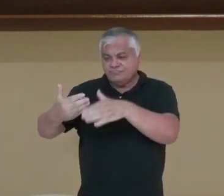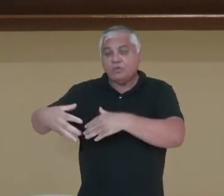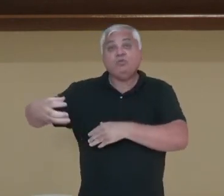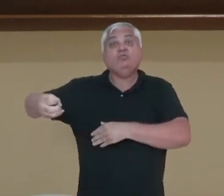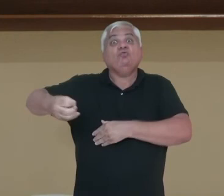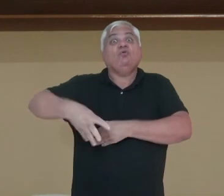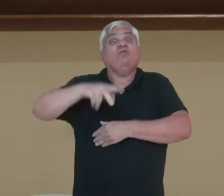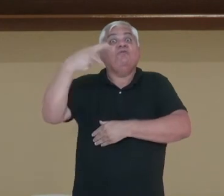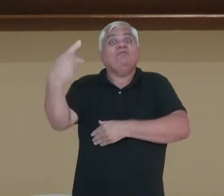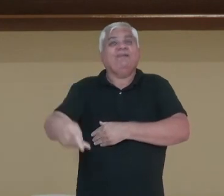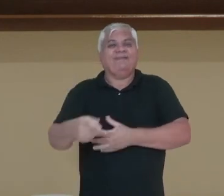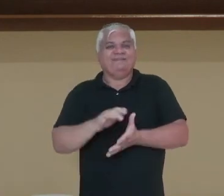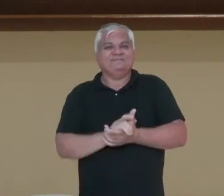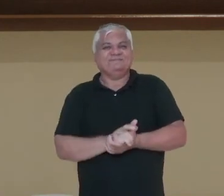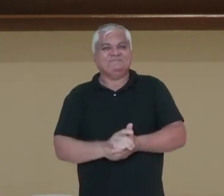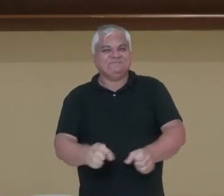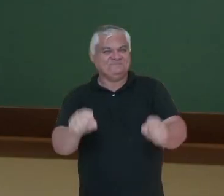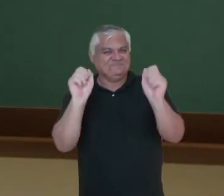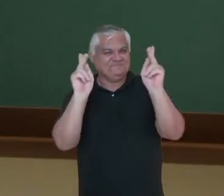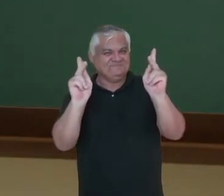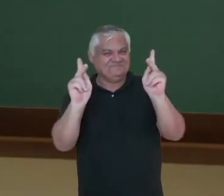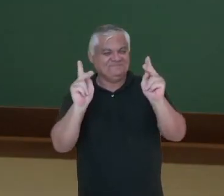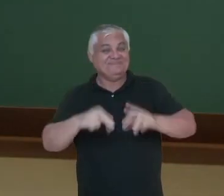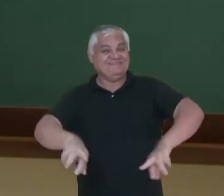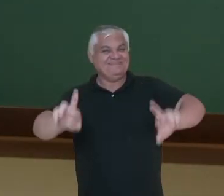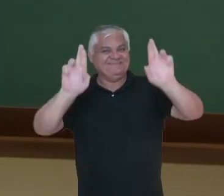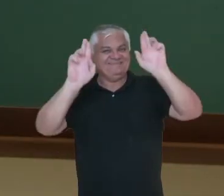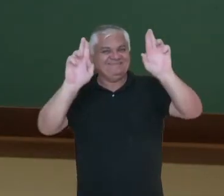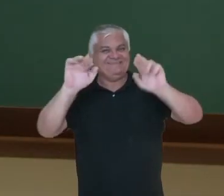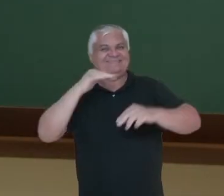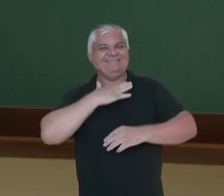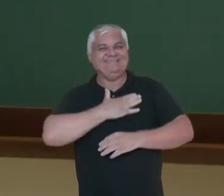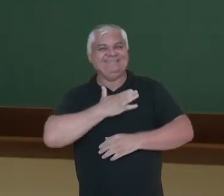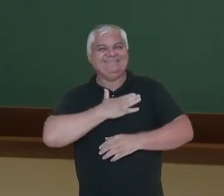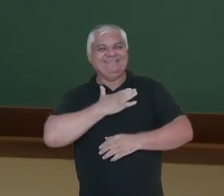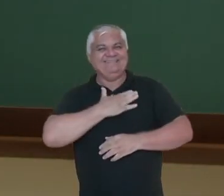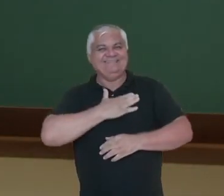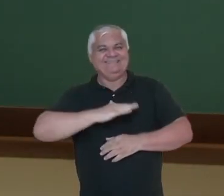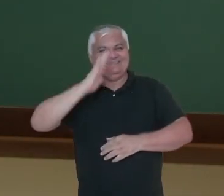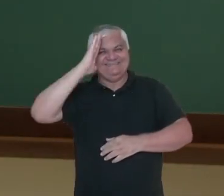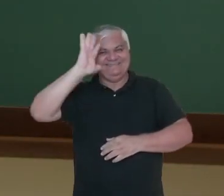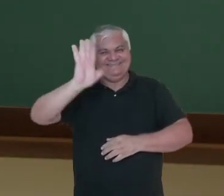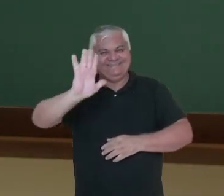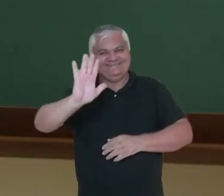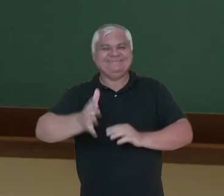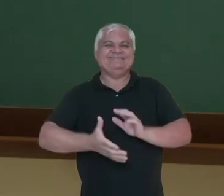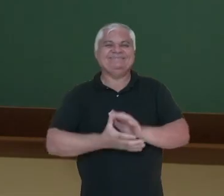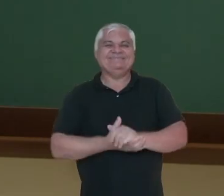evolutivas desse grupo, ok? Eu espero que vocês tenham gostado e até breve.